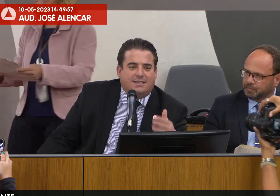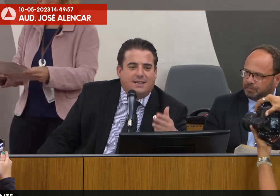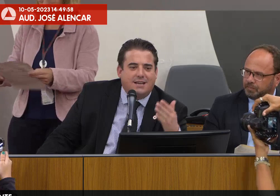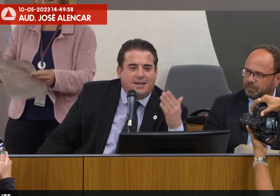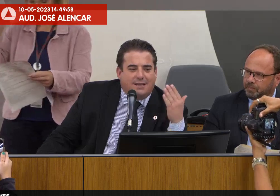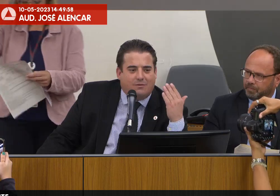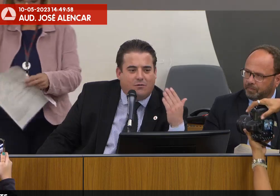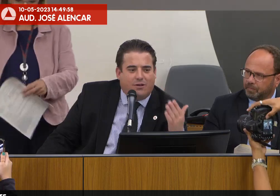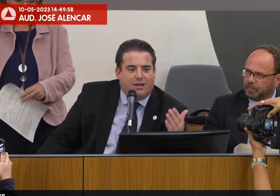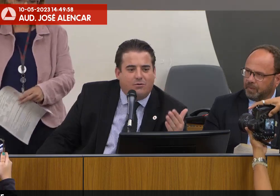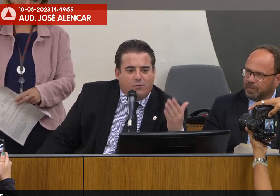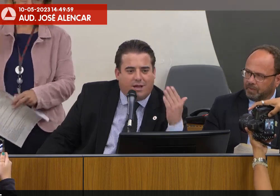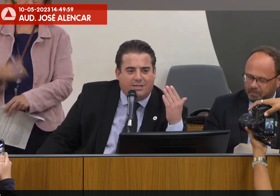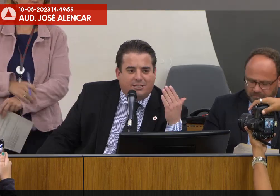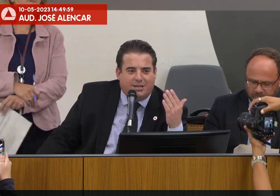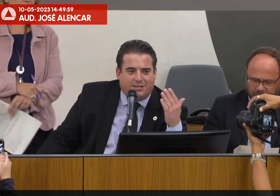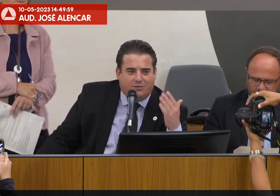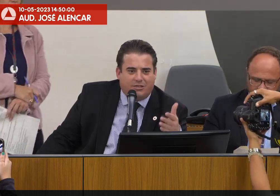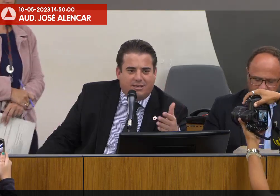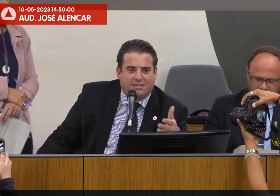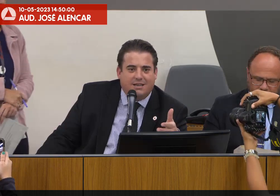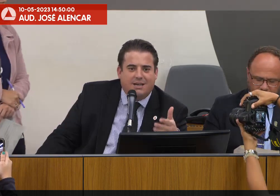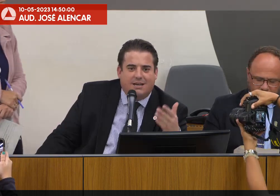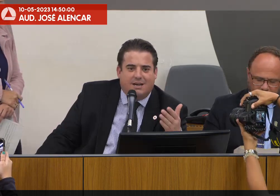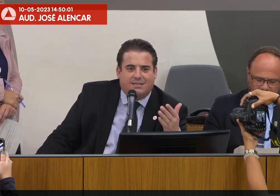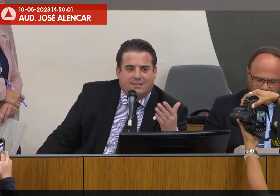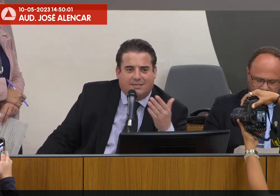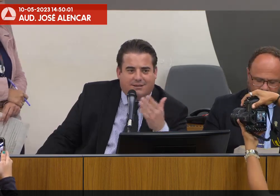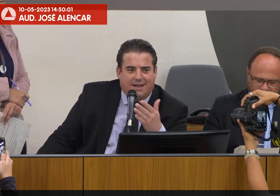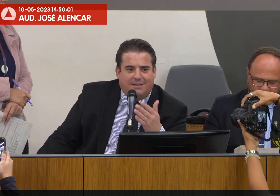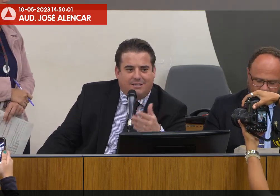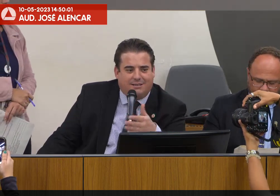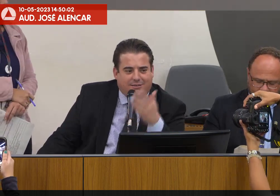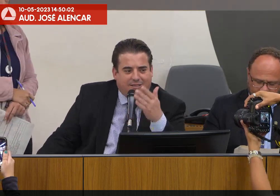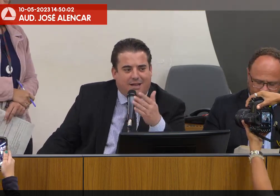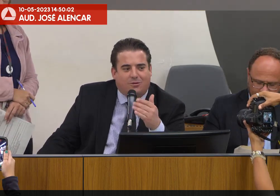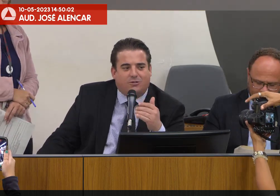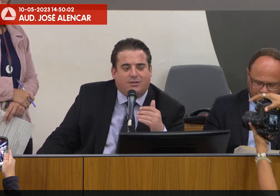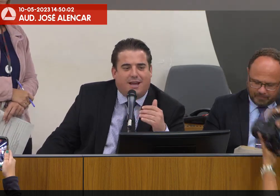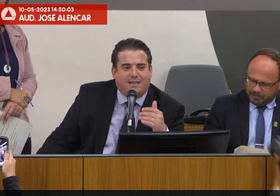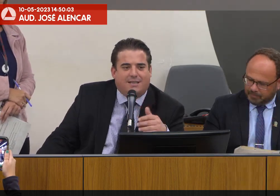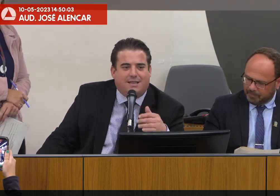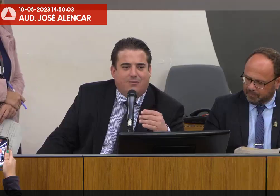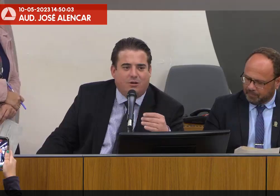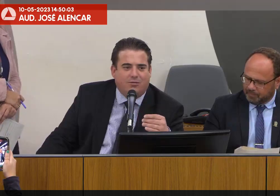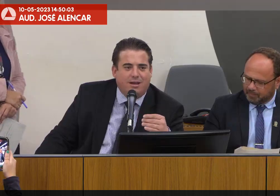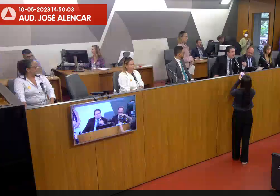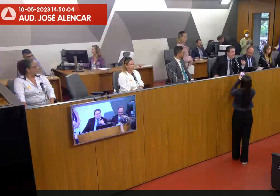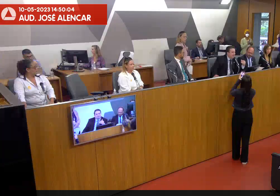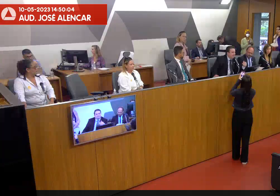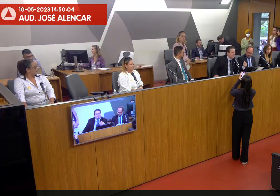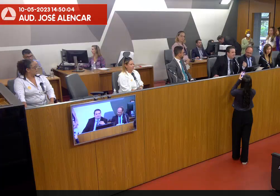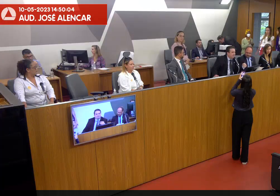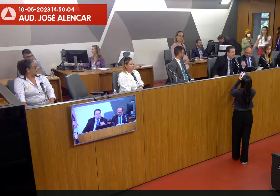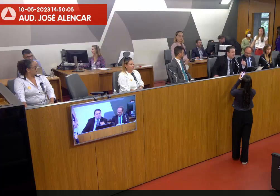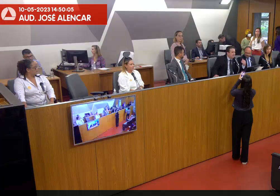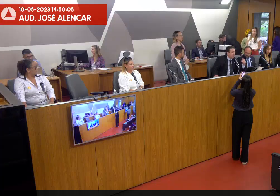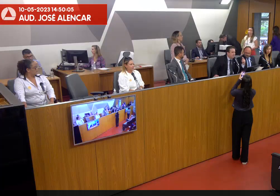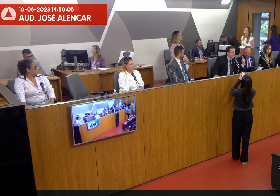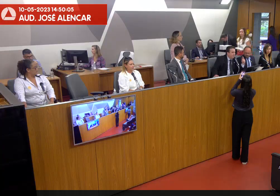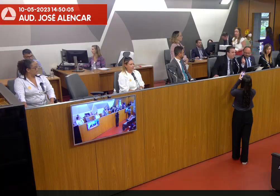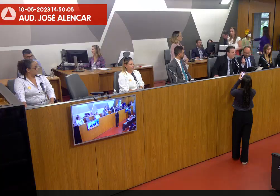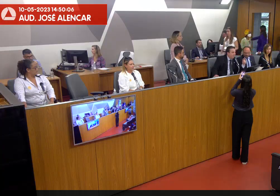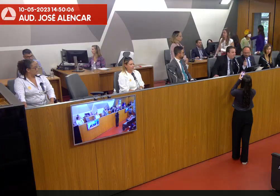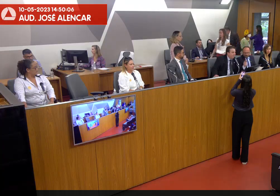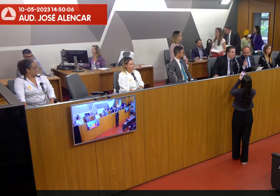de Com certeza devolver o que é de direi de vocês antes de dar continuidade queria muito agradecer o